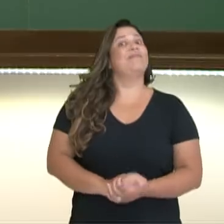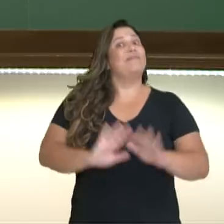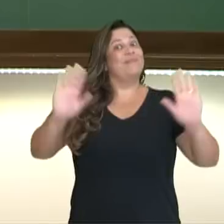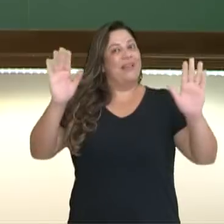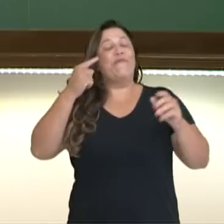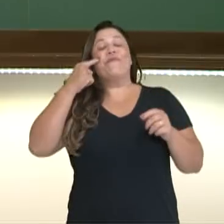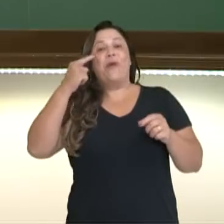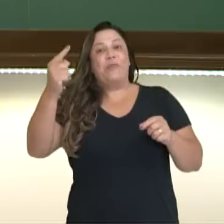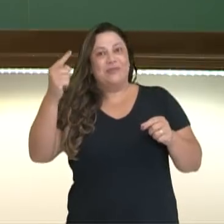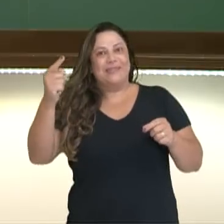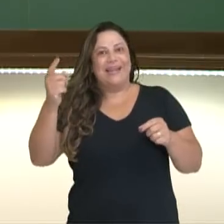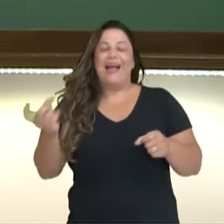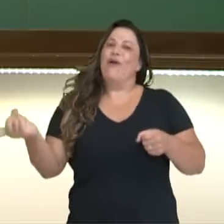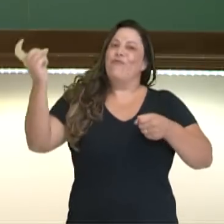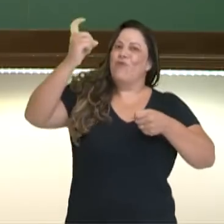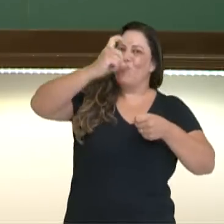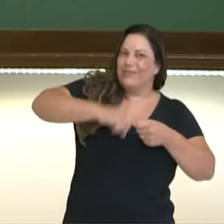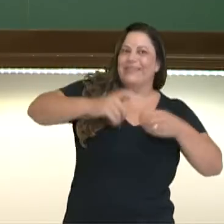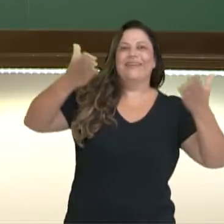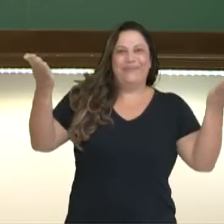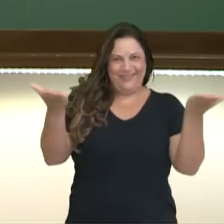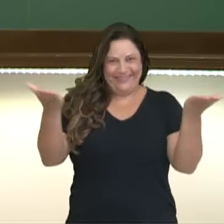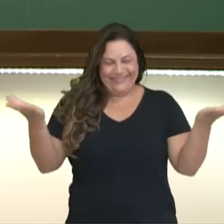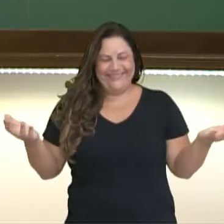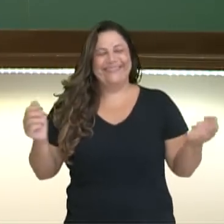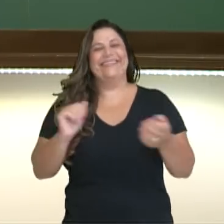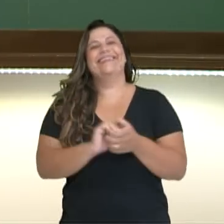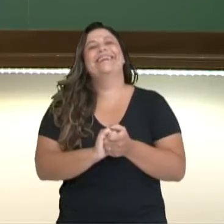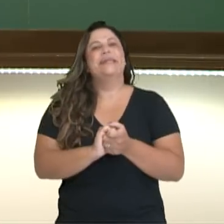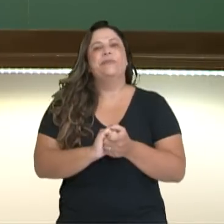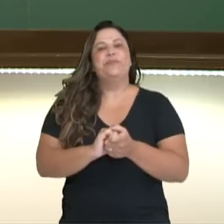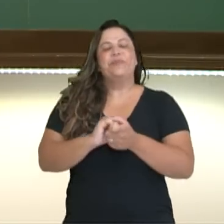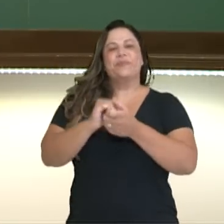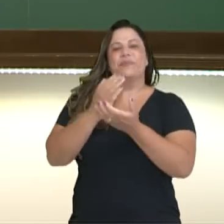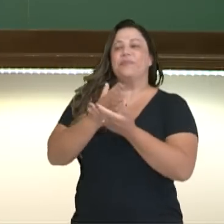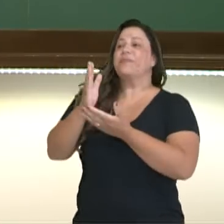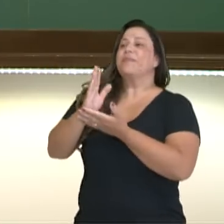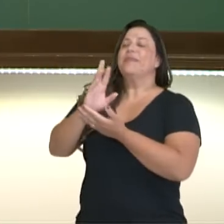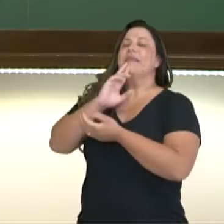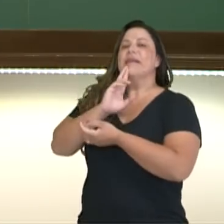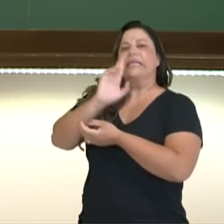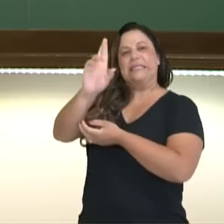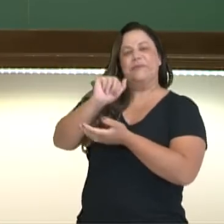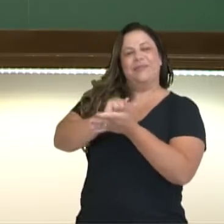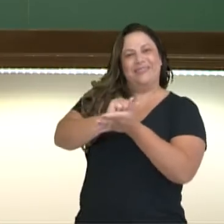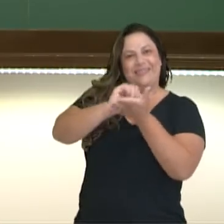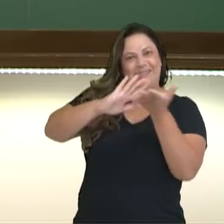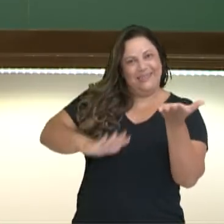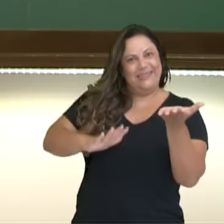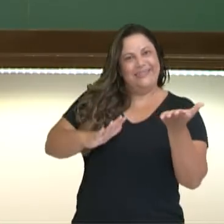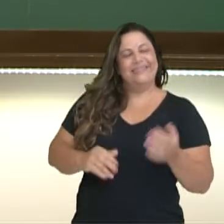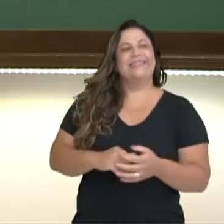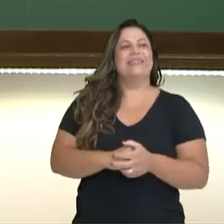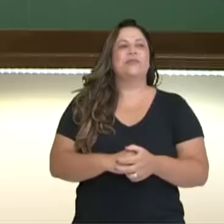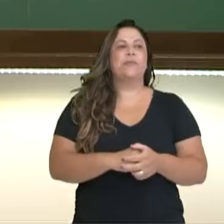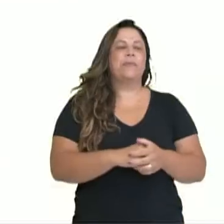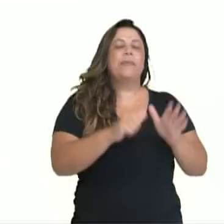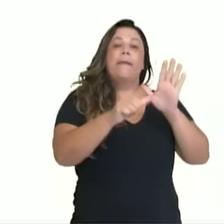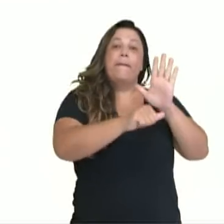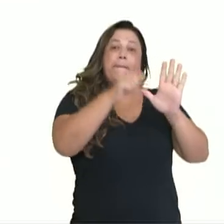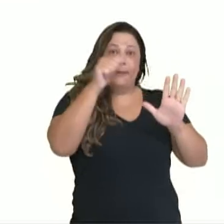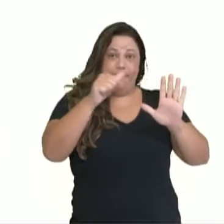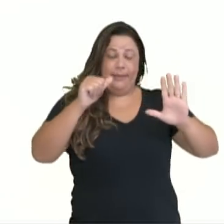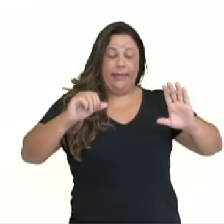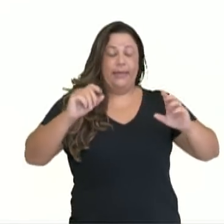Vamos lá então, pessoal, para a resolução desses exercícios. Vamos começar pela letra A. Primeiro passo, então, escrever o ângulo que está